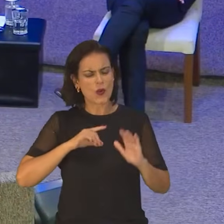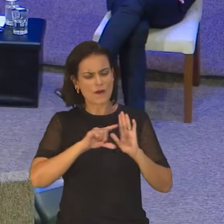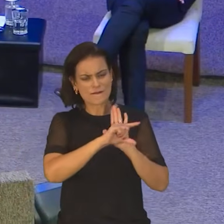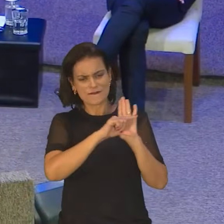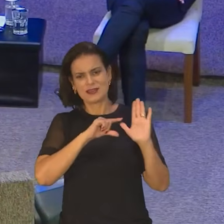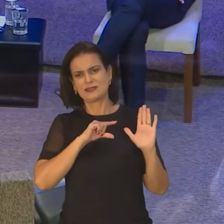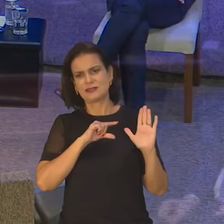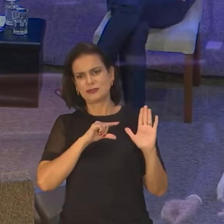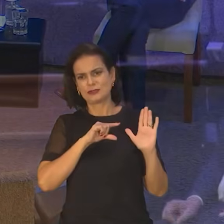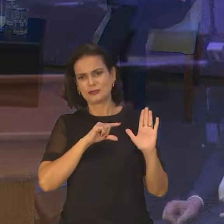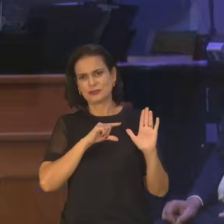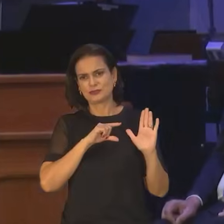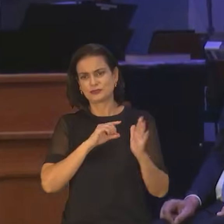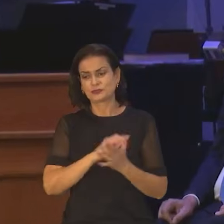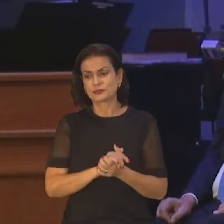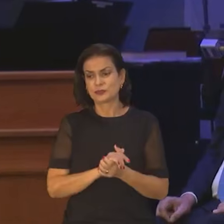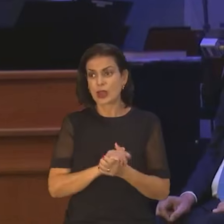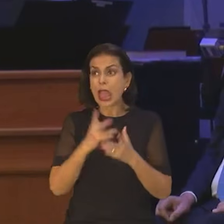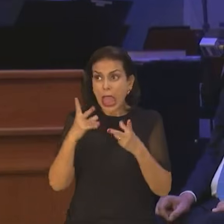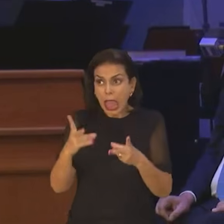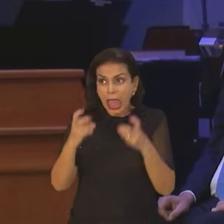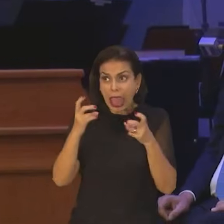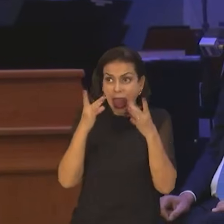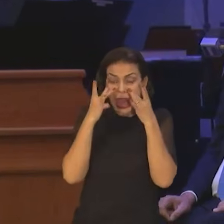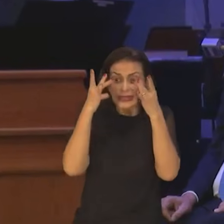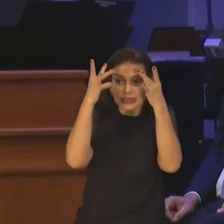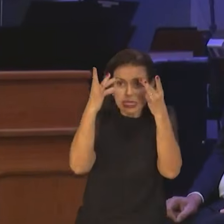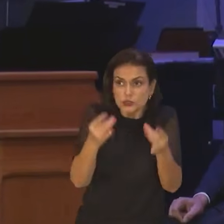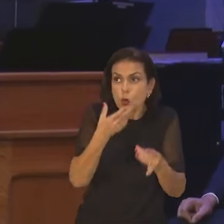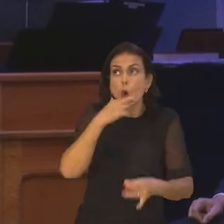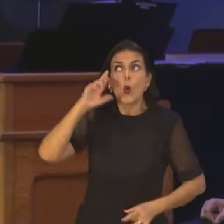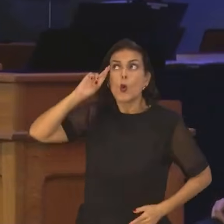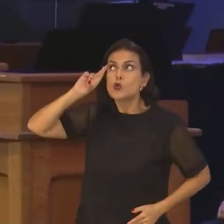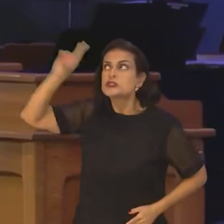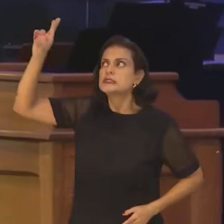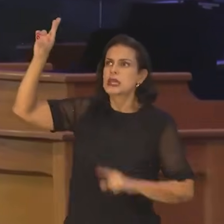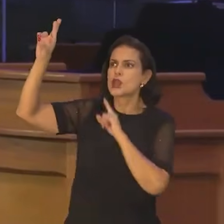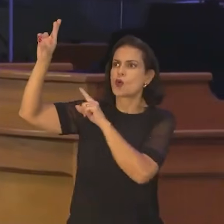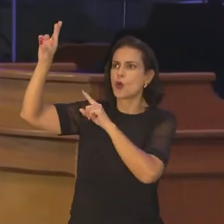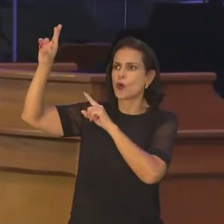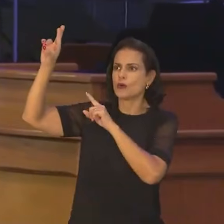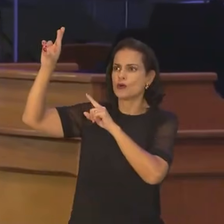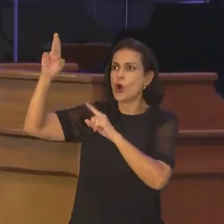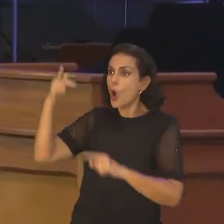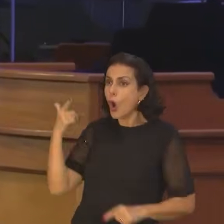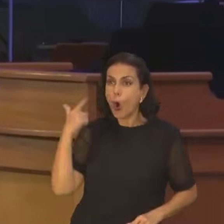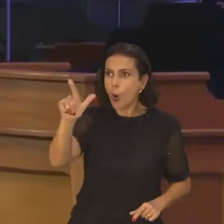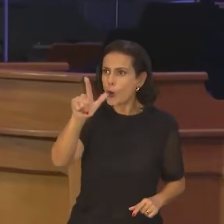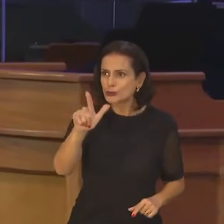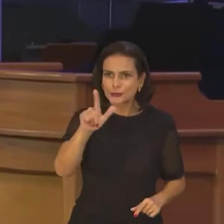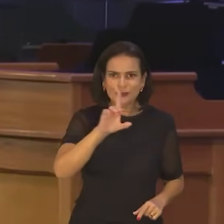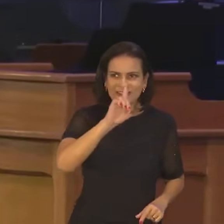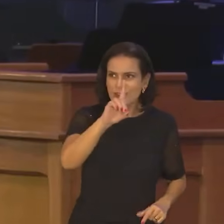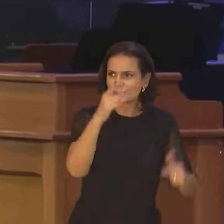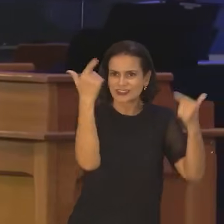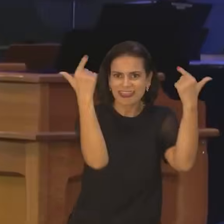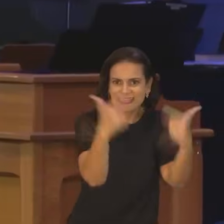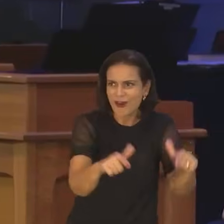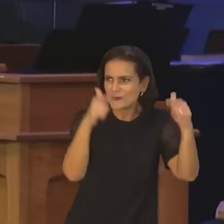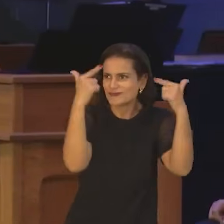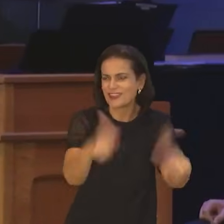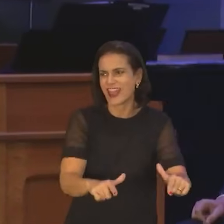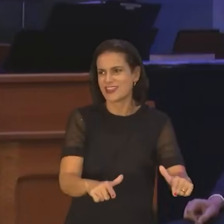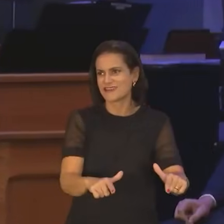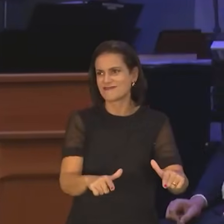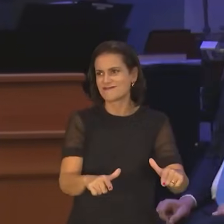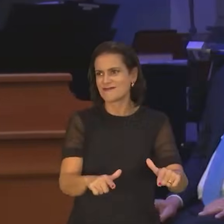desse versículo. Vede agora que eu sou o Senhor, além de mim não há outro Deus. Eu